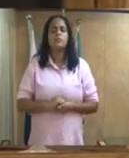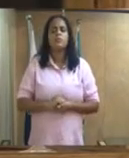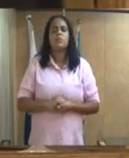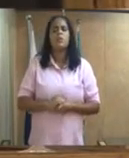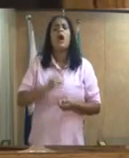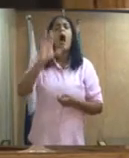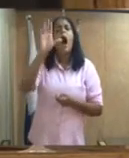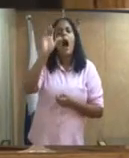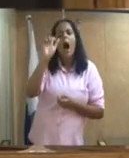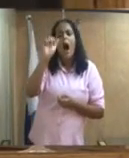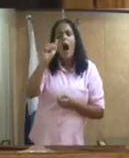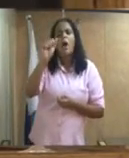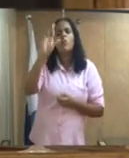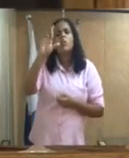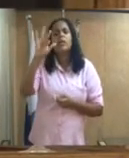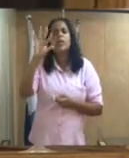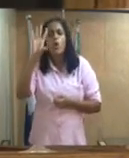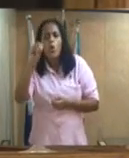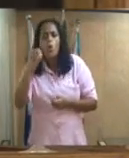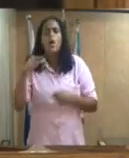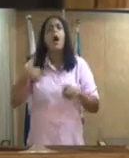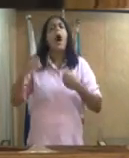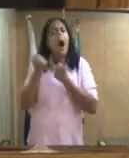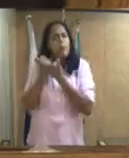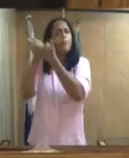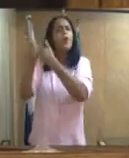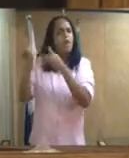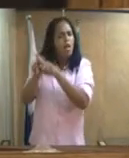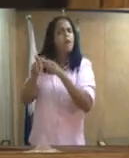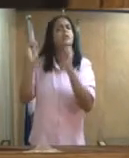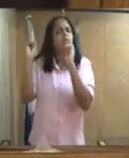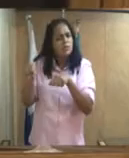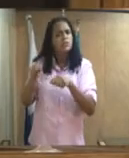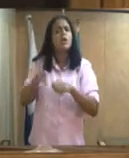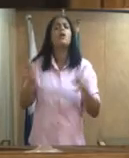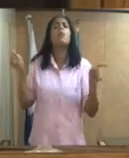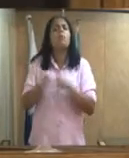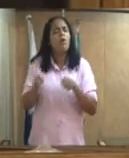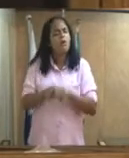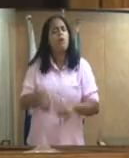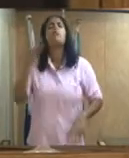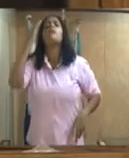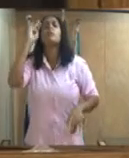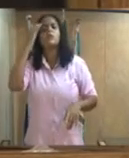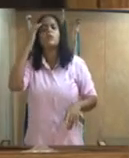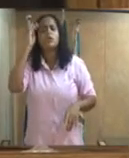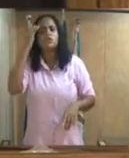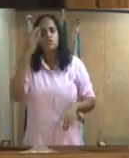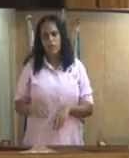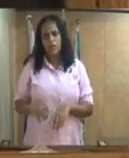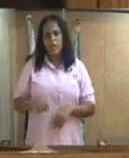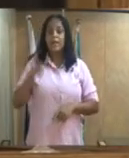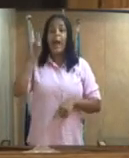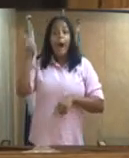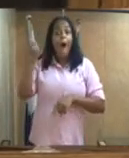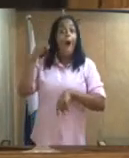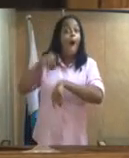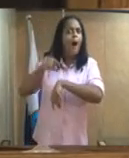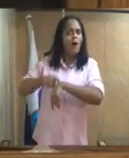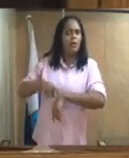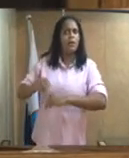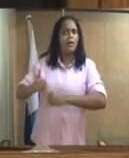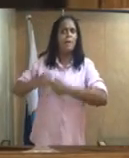Áureo no primeiro turno? Apoiei, porque entendi que naquele momento era a melhor